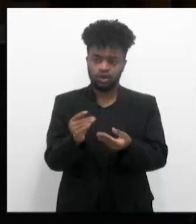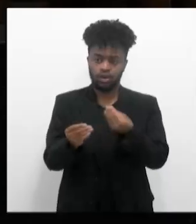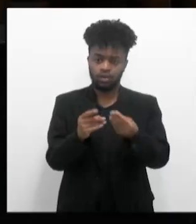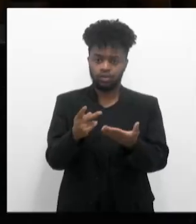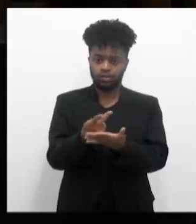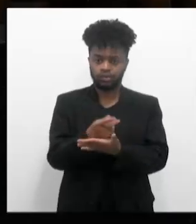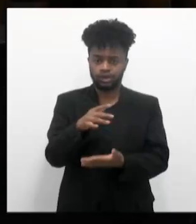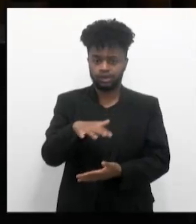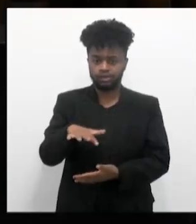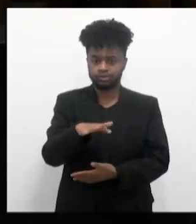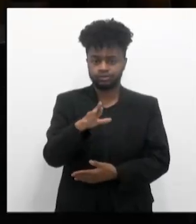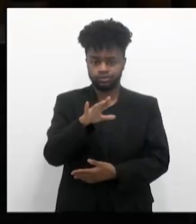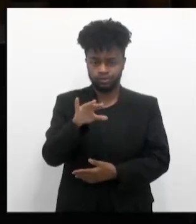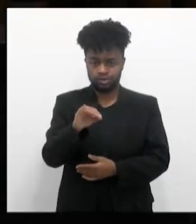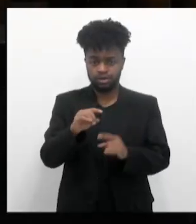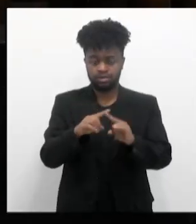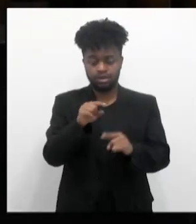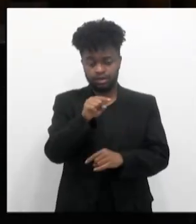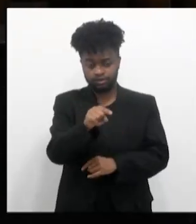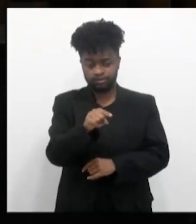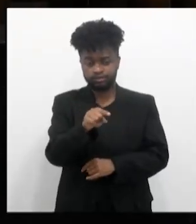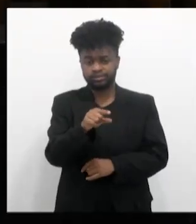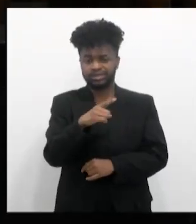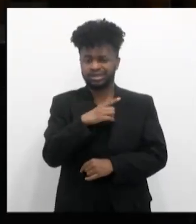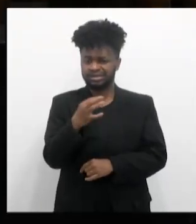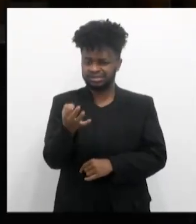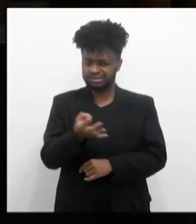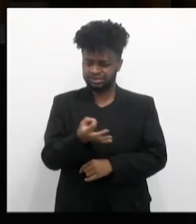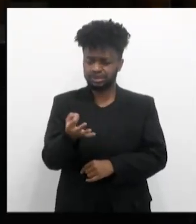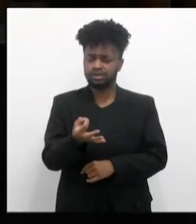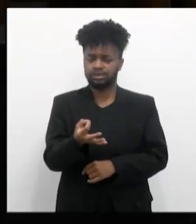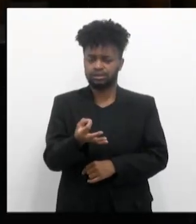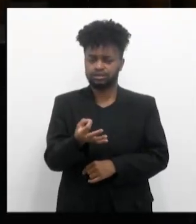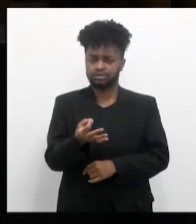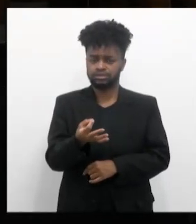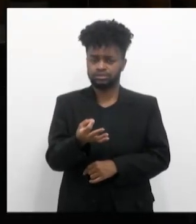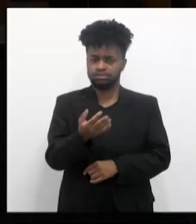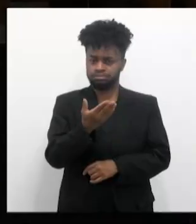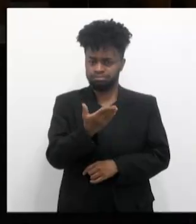Estado. E Vossa Excelência, eu tenho absoluta certeza,